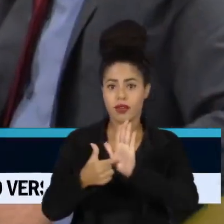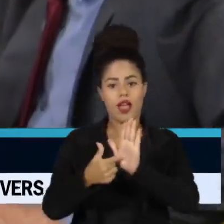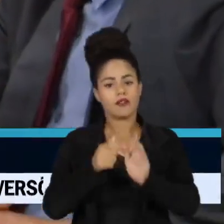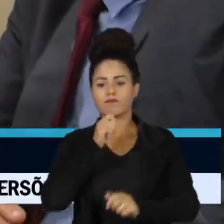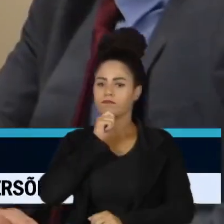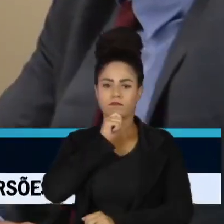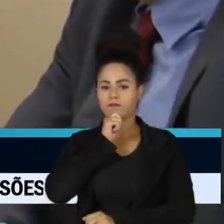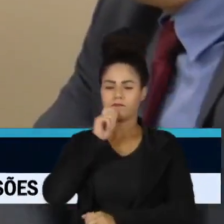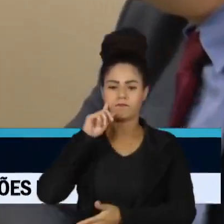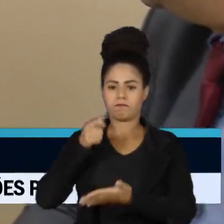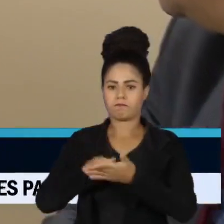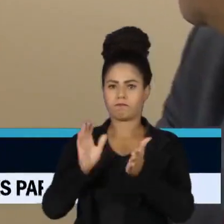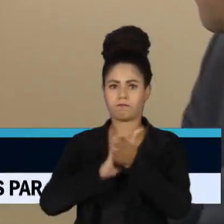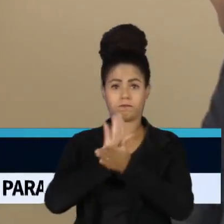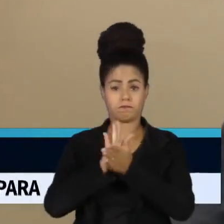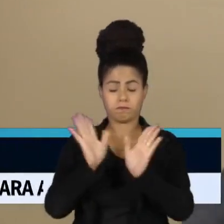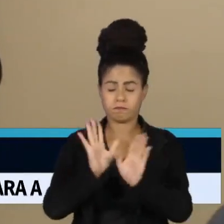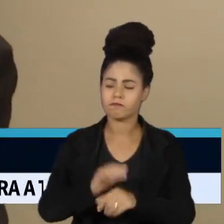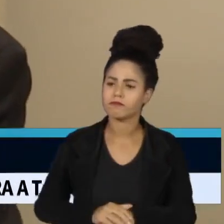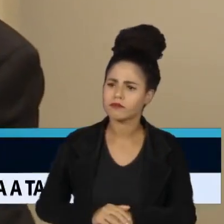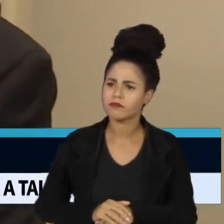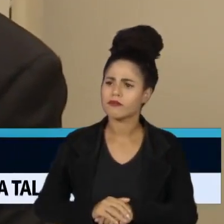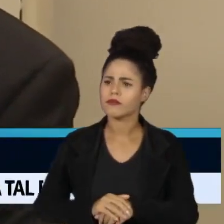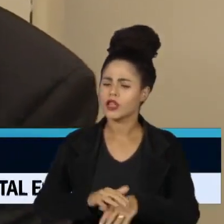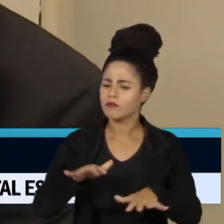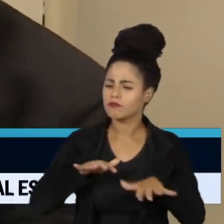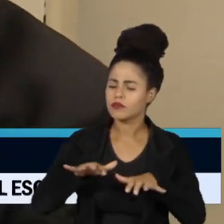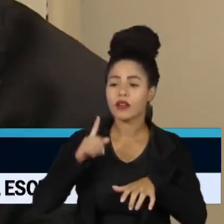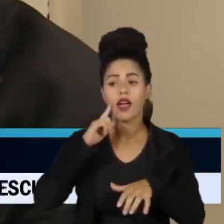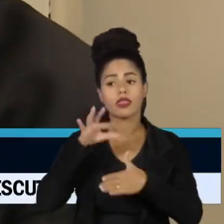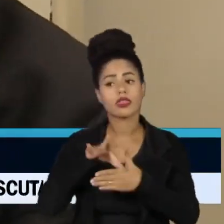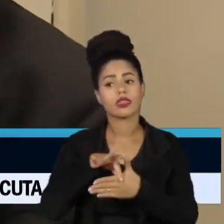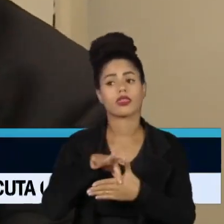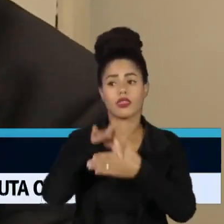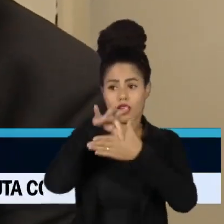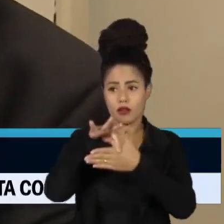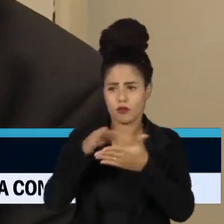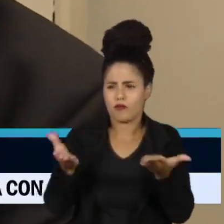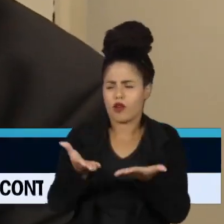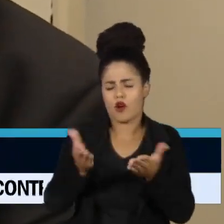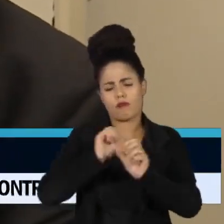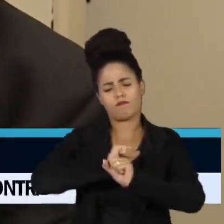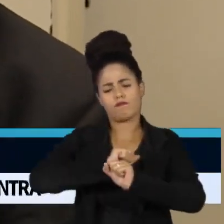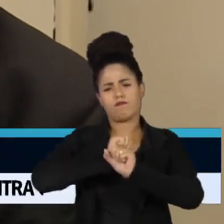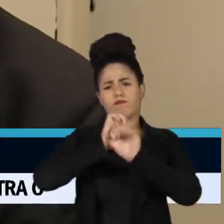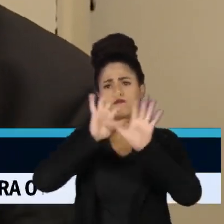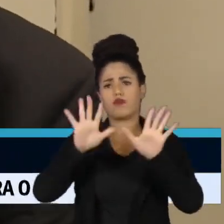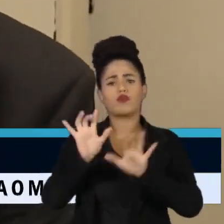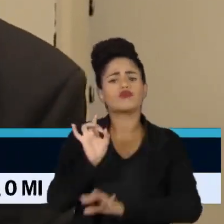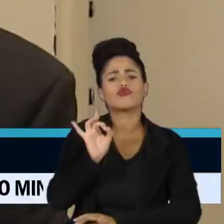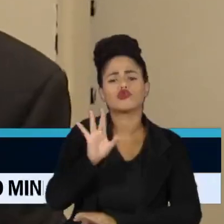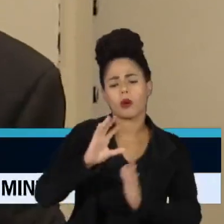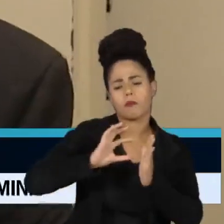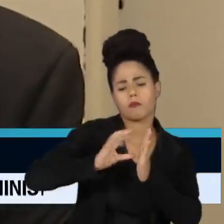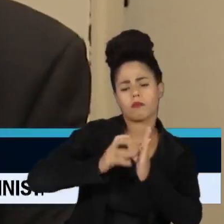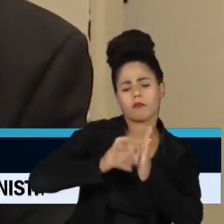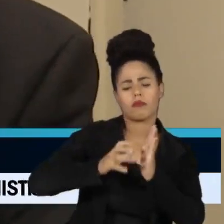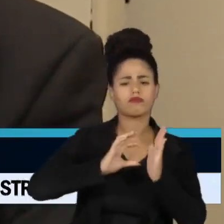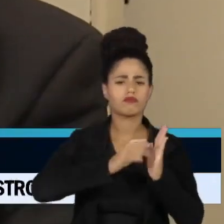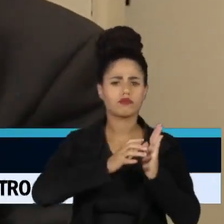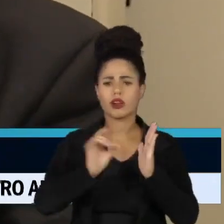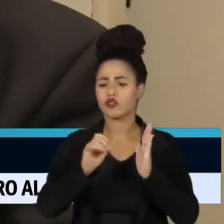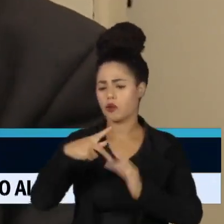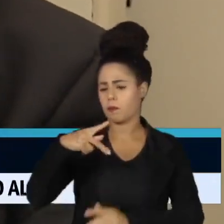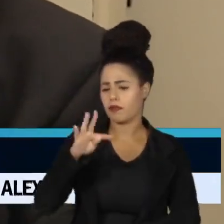É um movimento amplo, a liderança do governo será uma liderança ampla, não é só de um partido, o partido ao qual eu milito, que é o